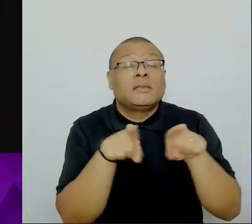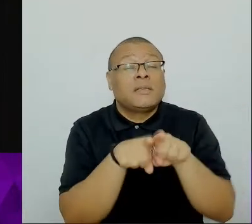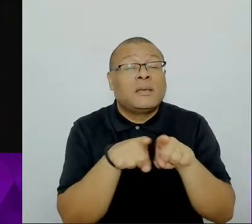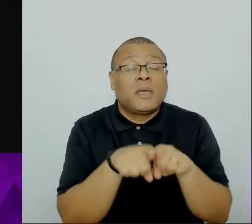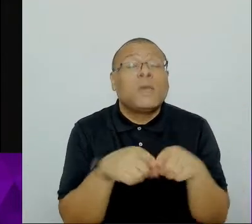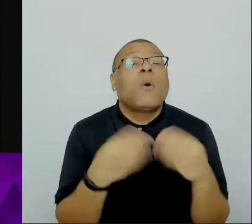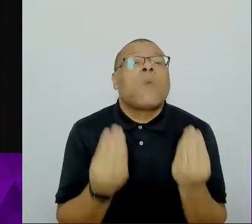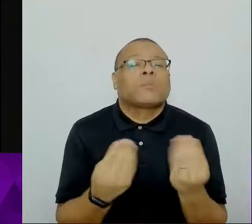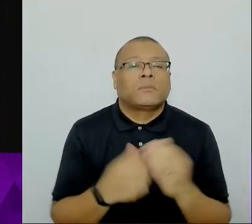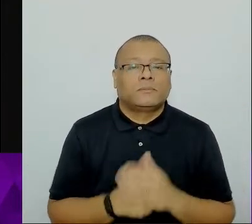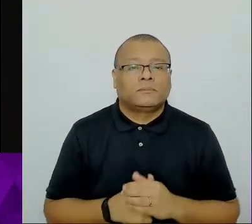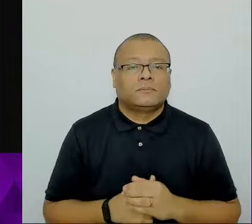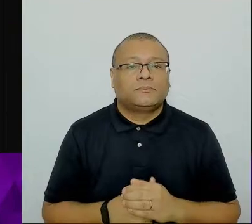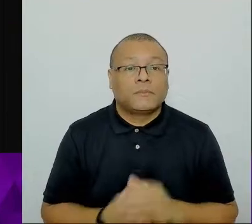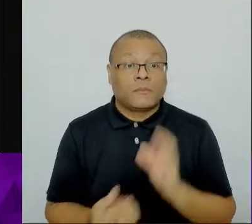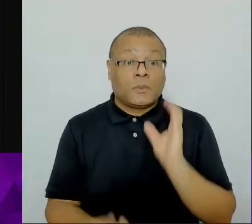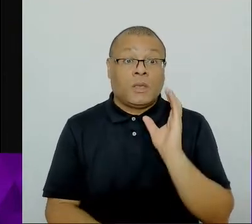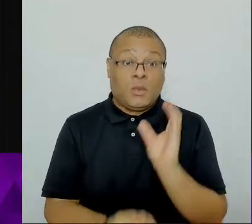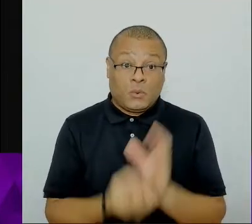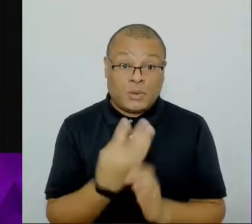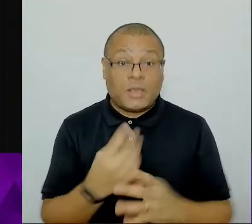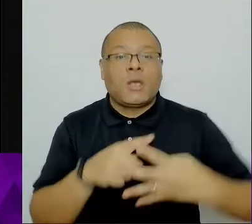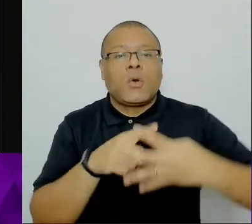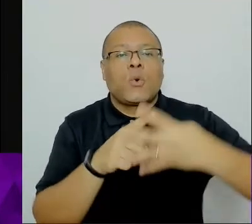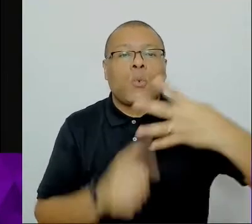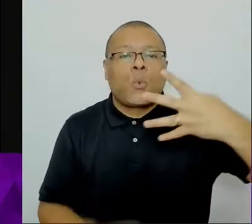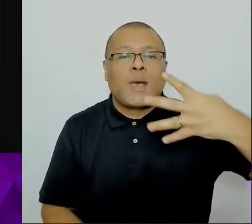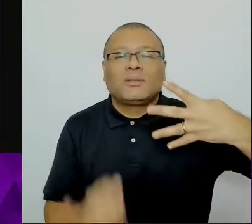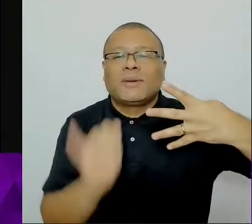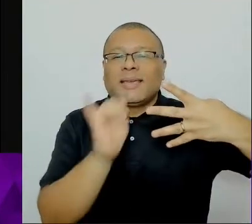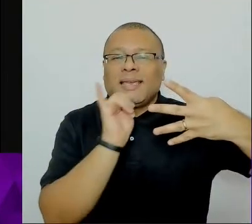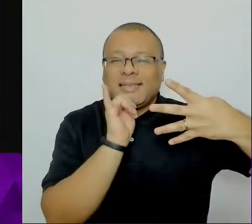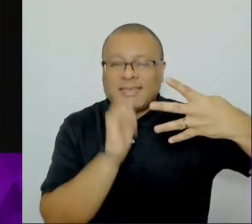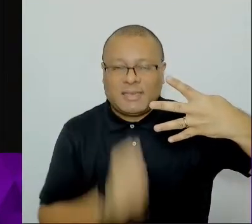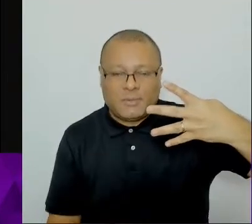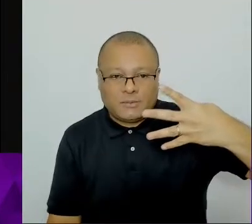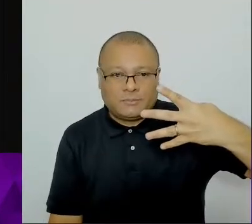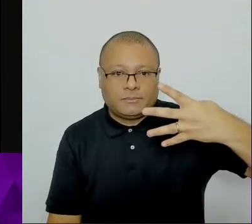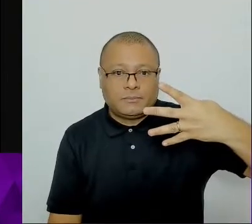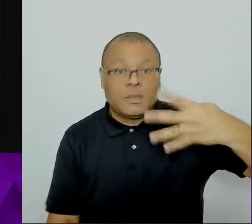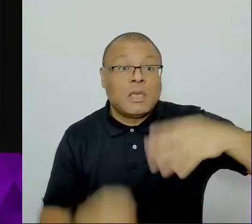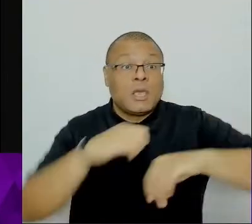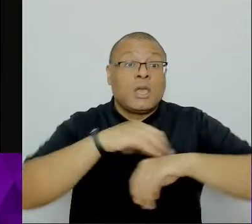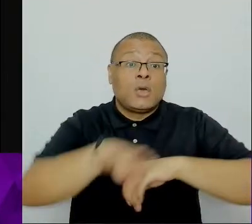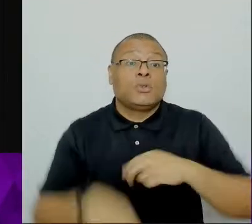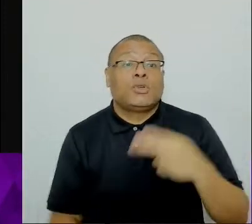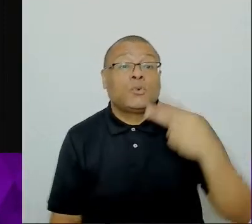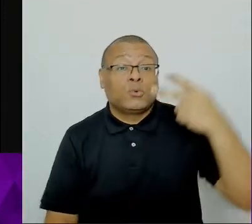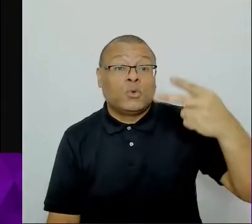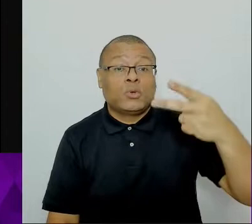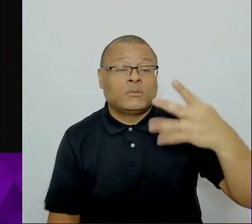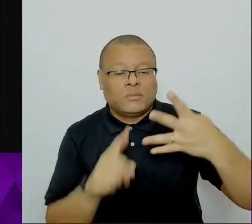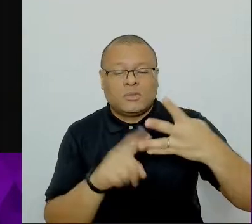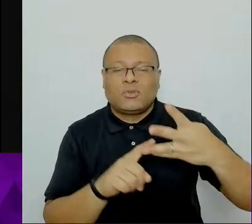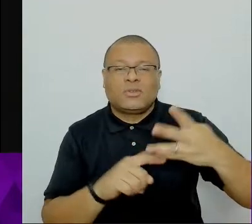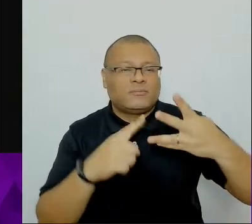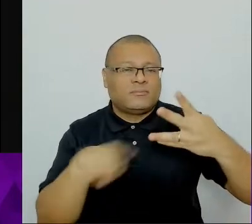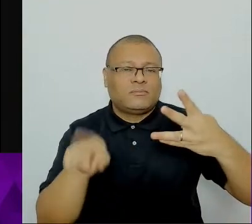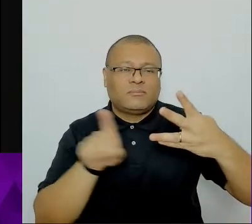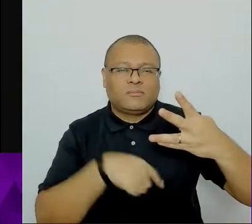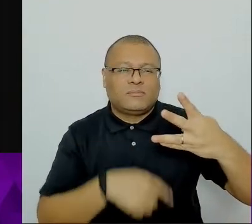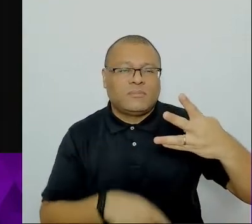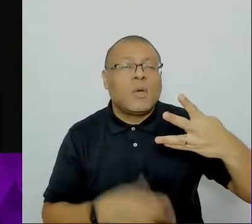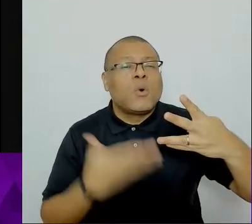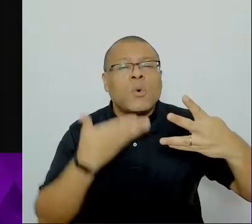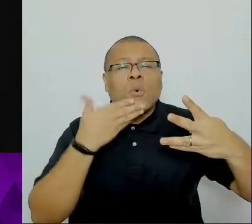né? Eu criei aqui 4 exemplos, e desses 4 exemplos eu indico 2 e 2 eu não sugiro. Qual seria um exemplo mais